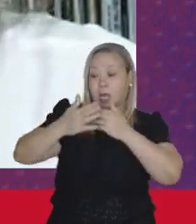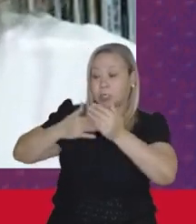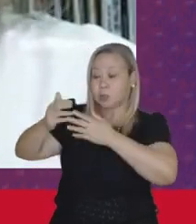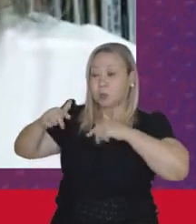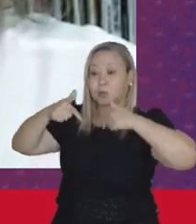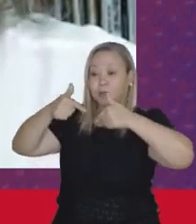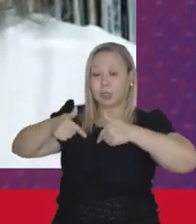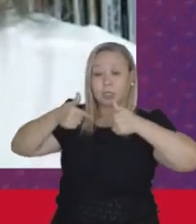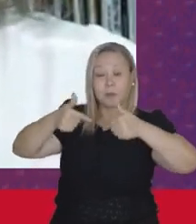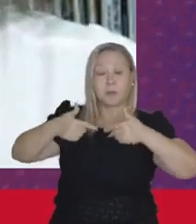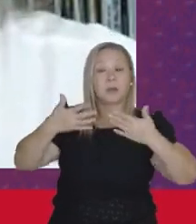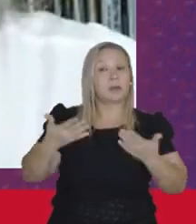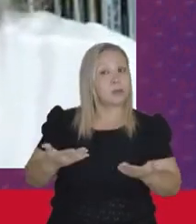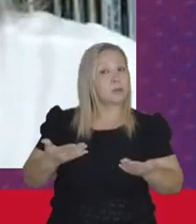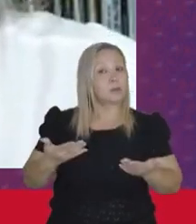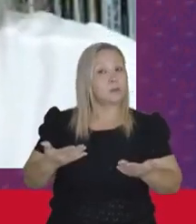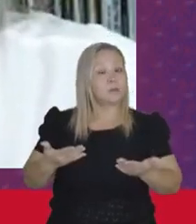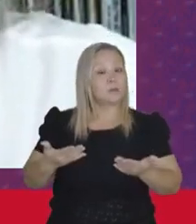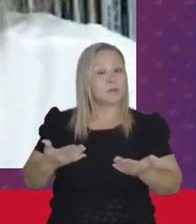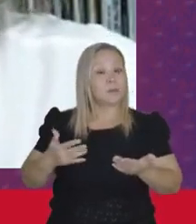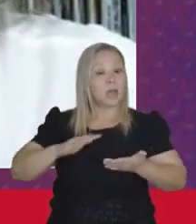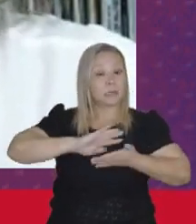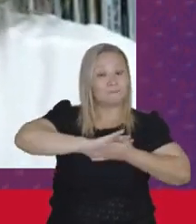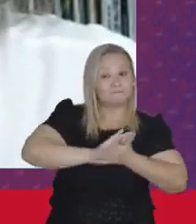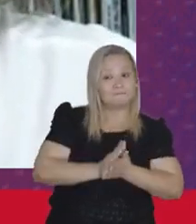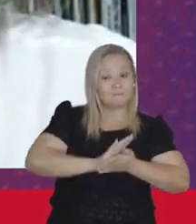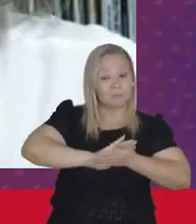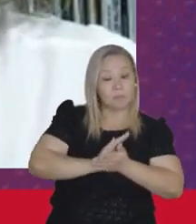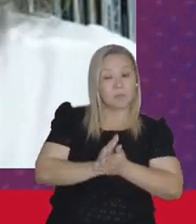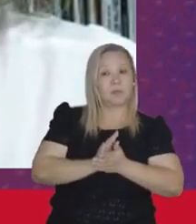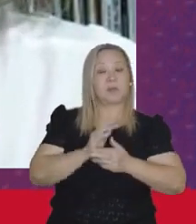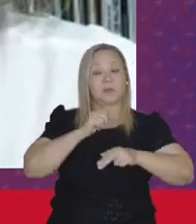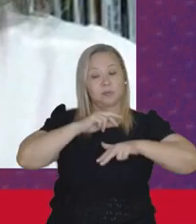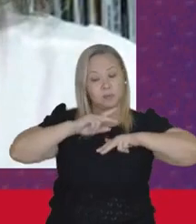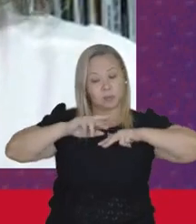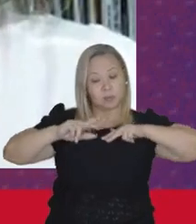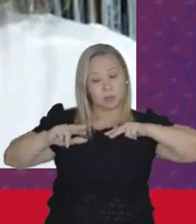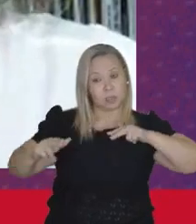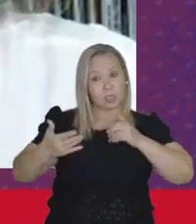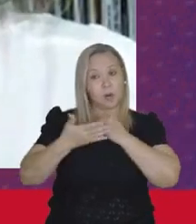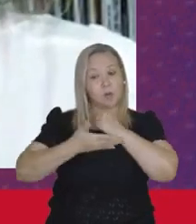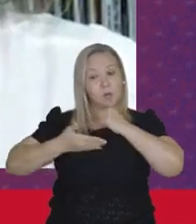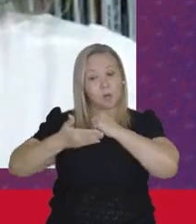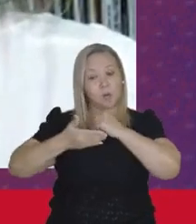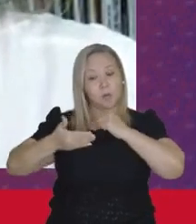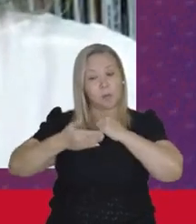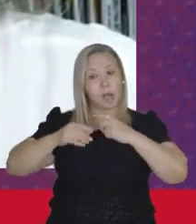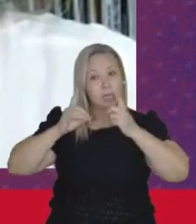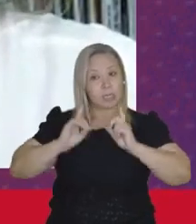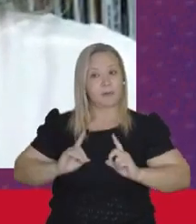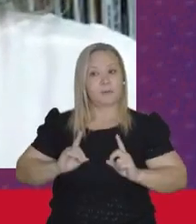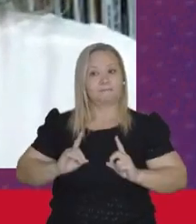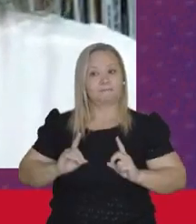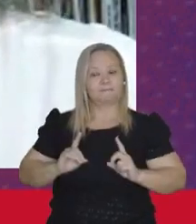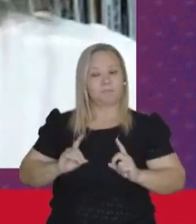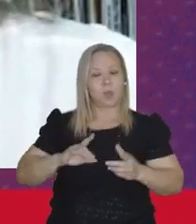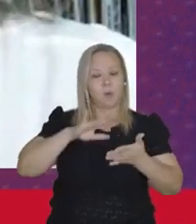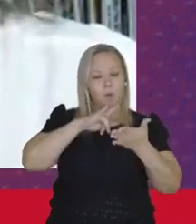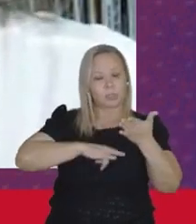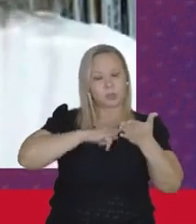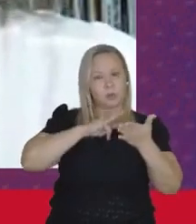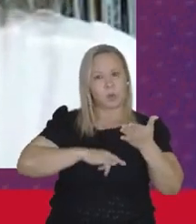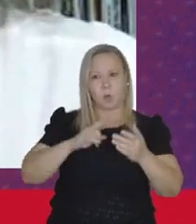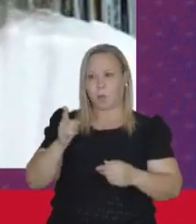às discriminações de gênero e com base na deficiência. Essa convenção, ela